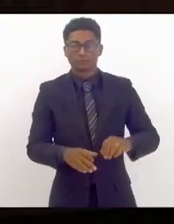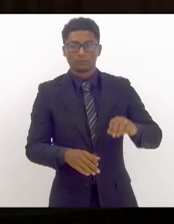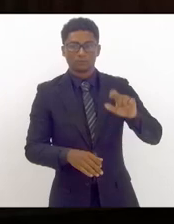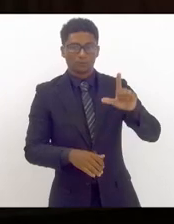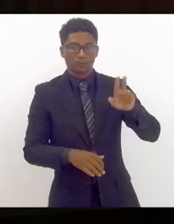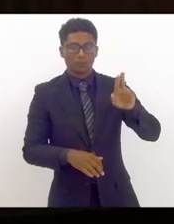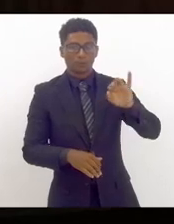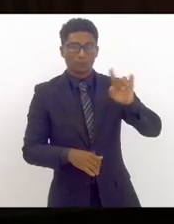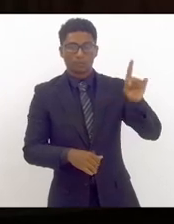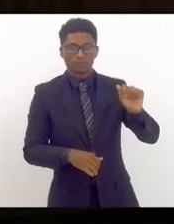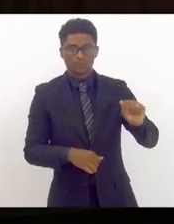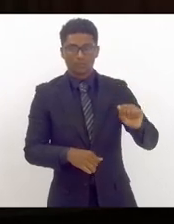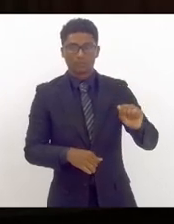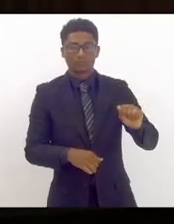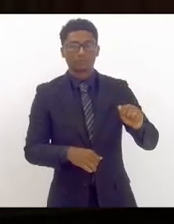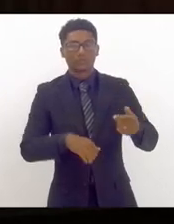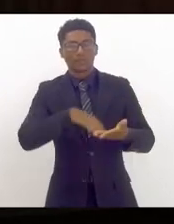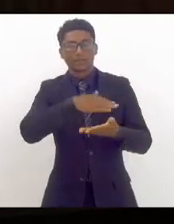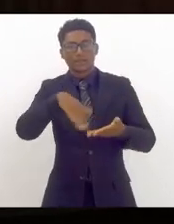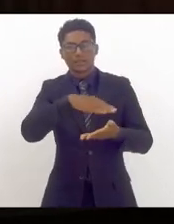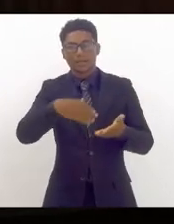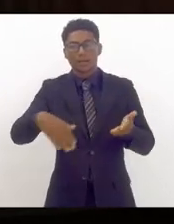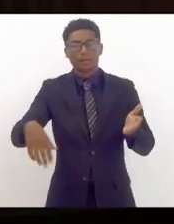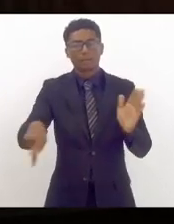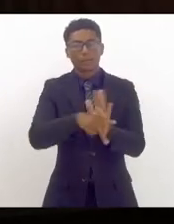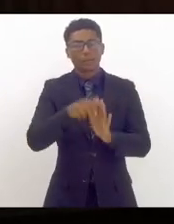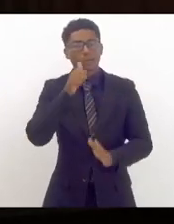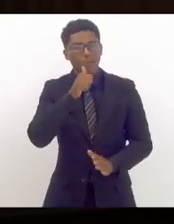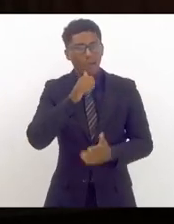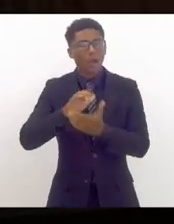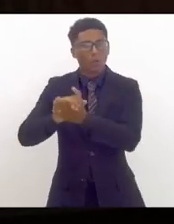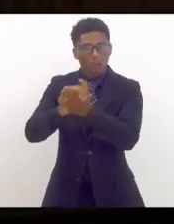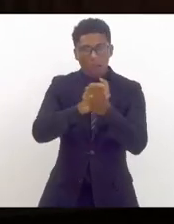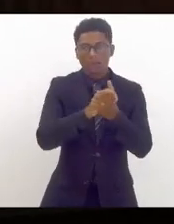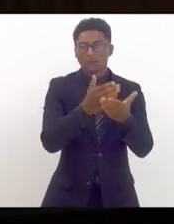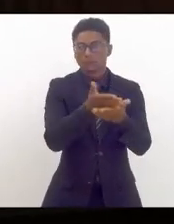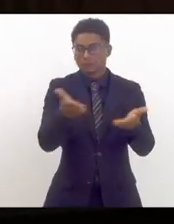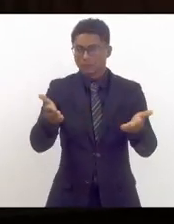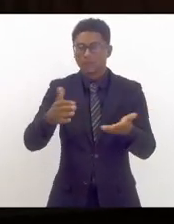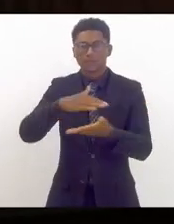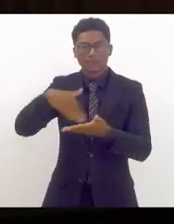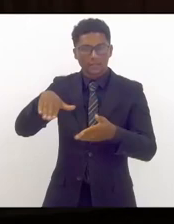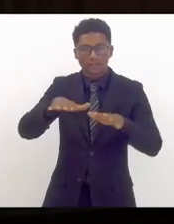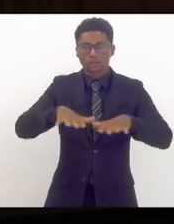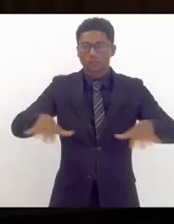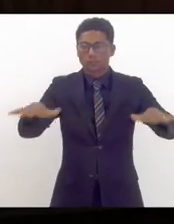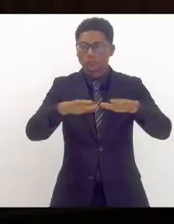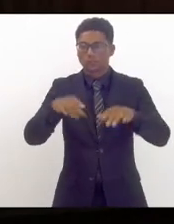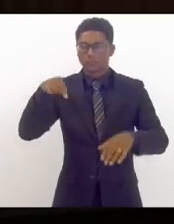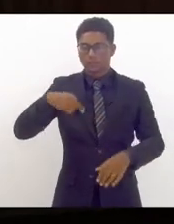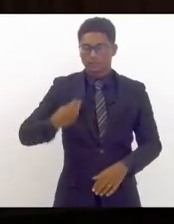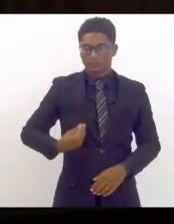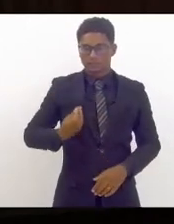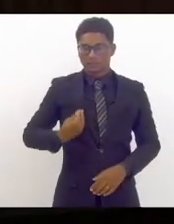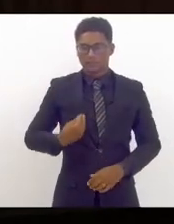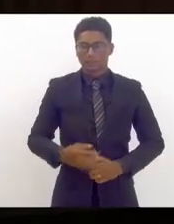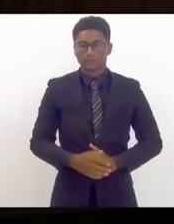nossa secretária da Mulher, eu cumprimento todos os secretários e secretárias de Estado presentes no dia de hoje.